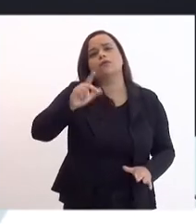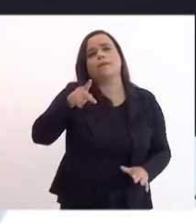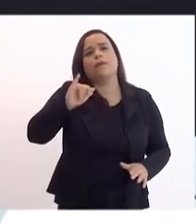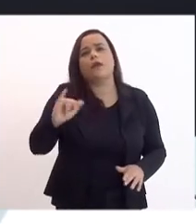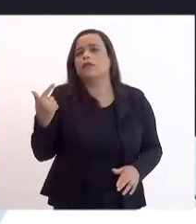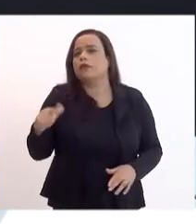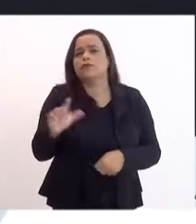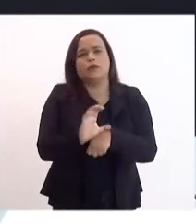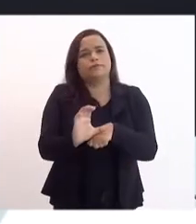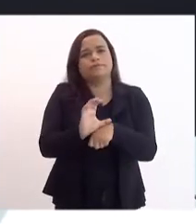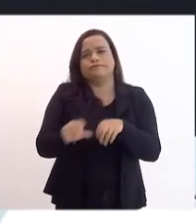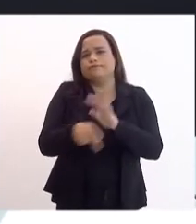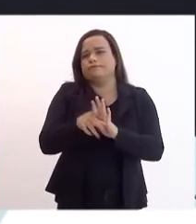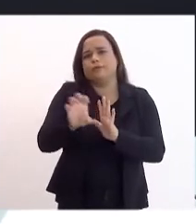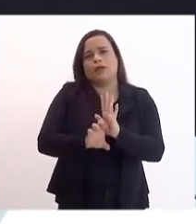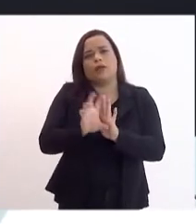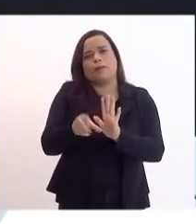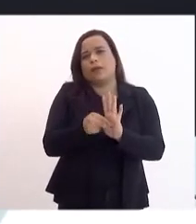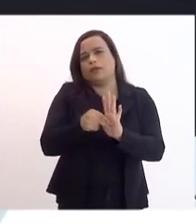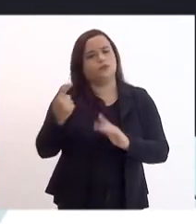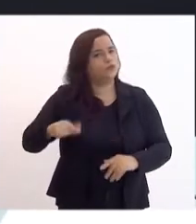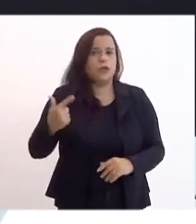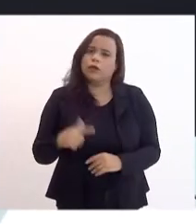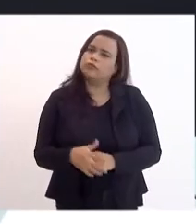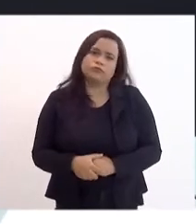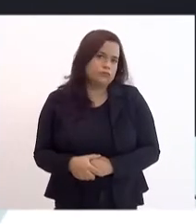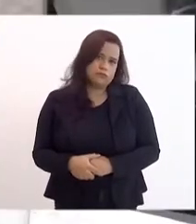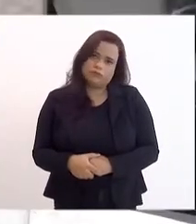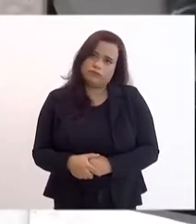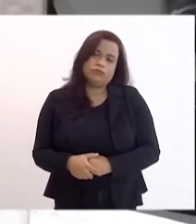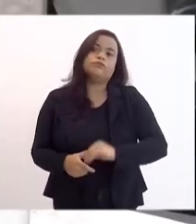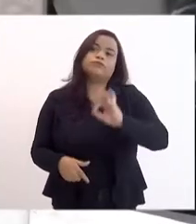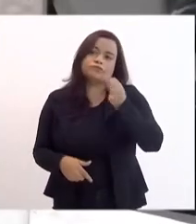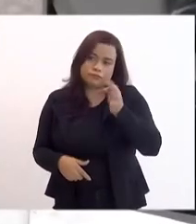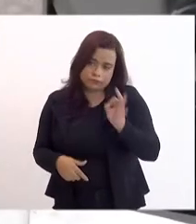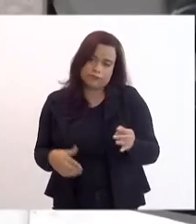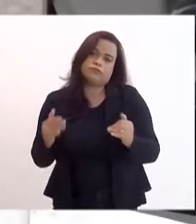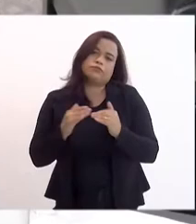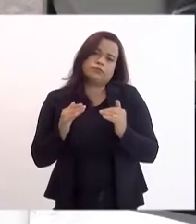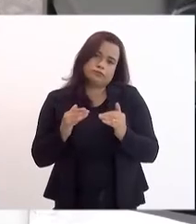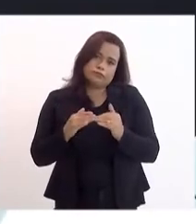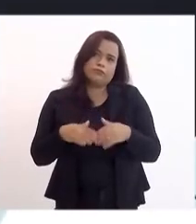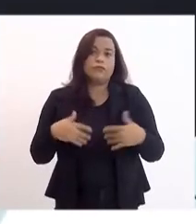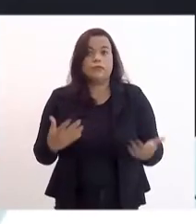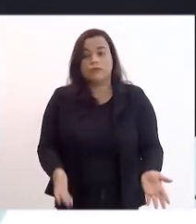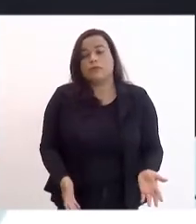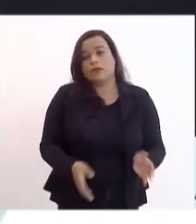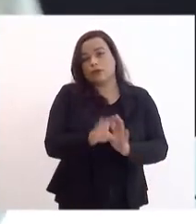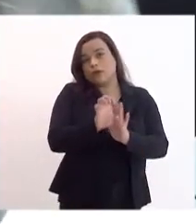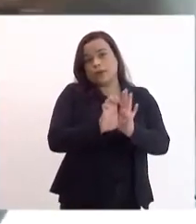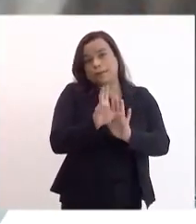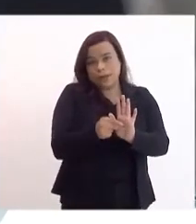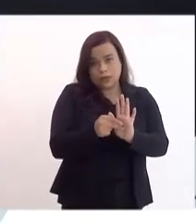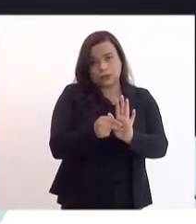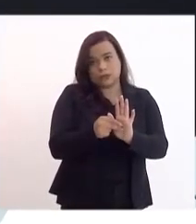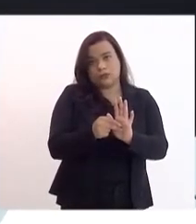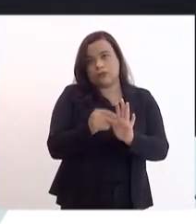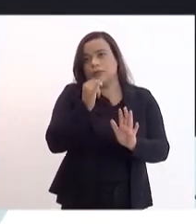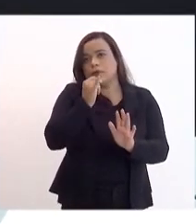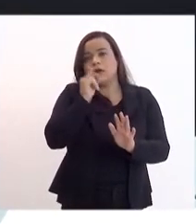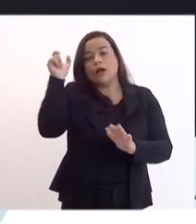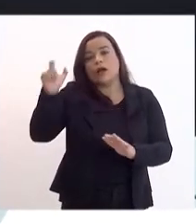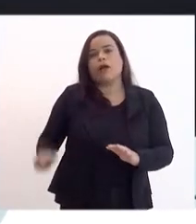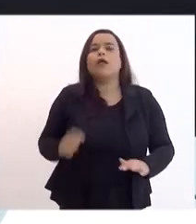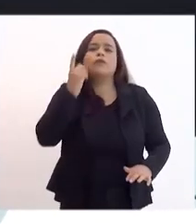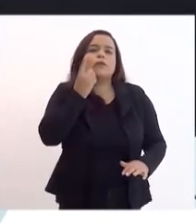emenda. Olha só, a emenda, a ilegalidade, por exemplo, da emenda do deputado